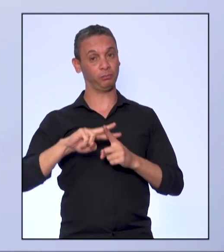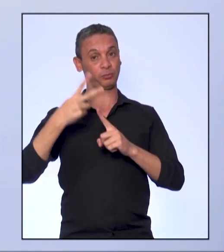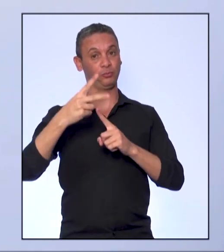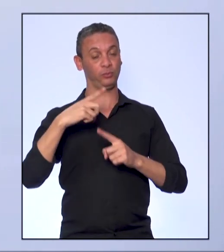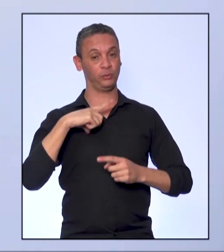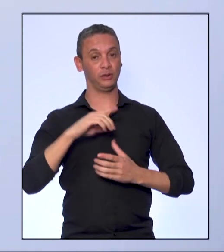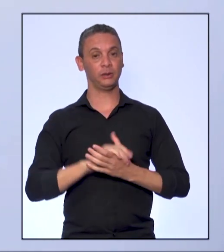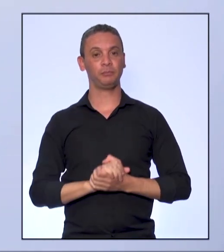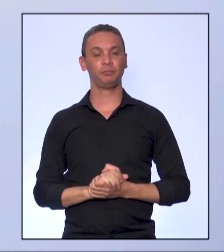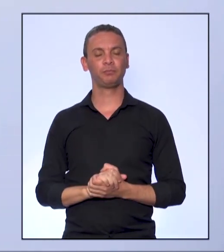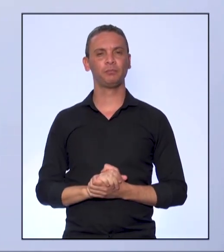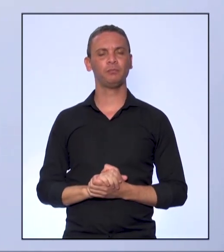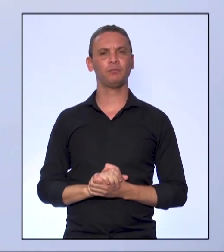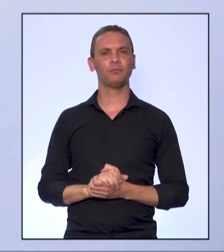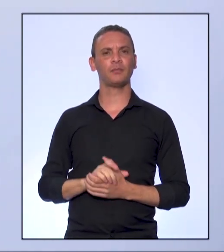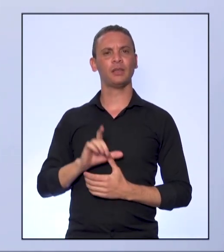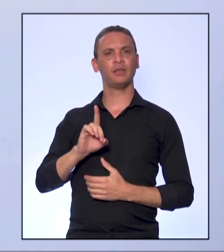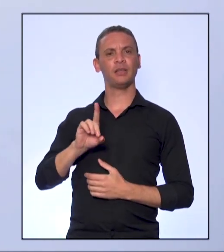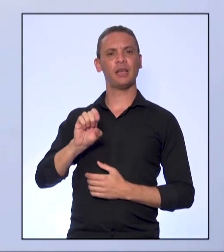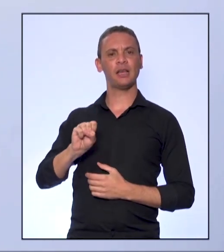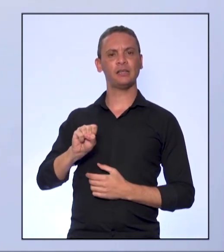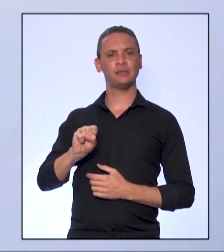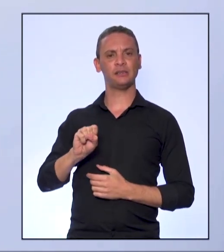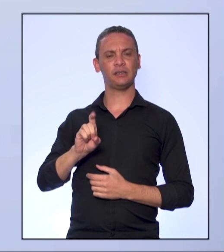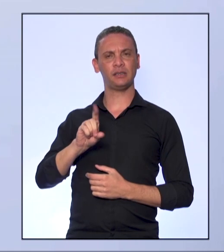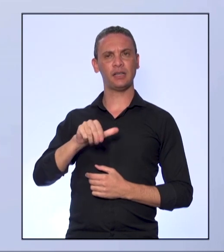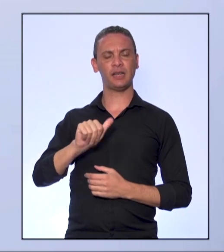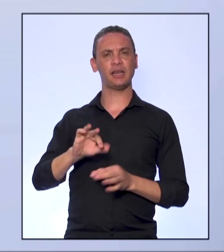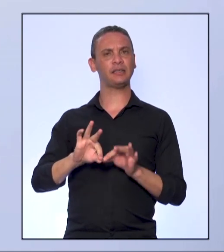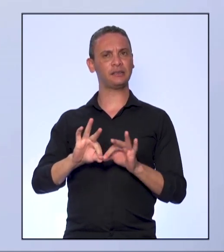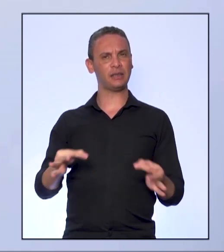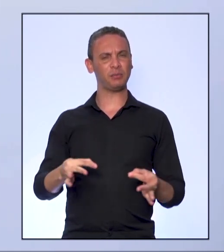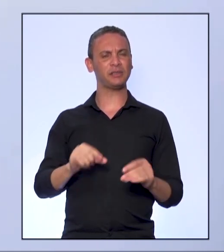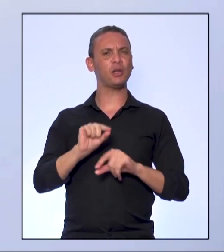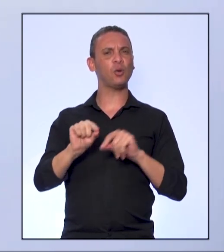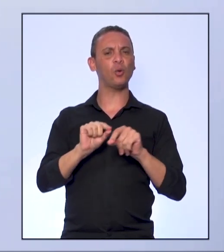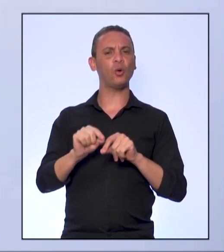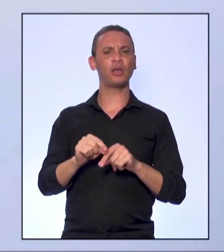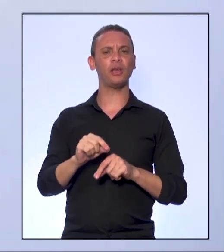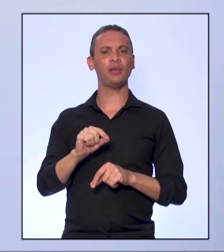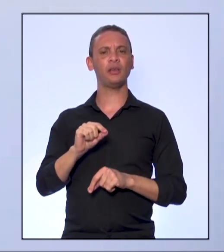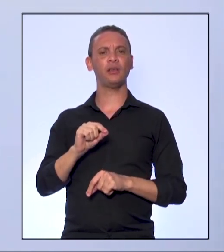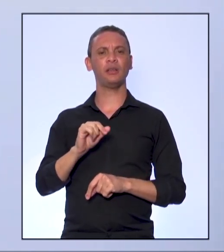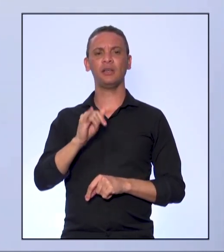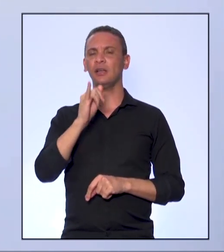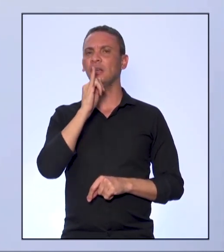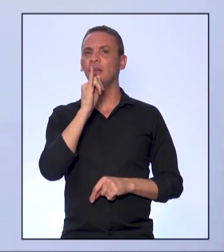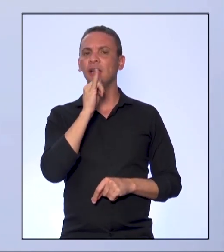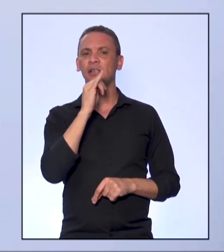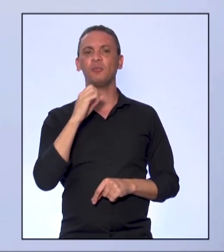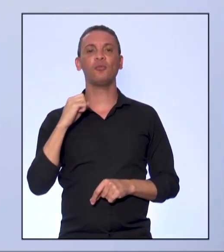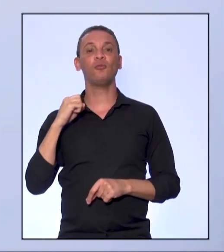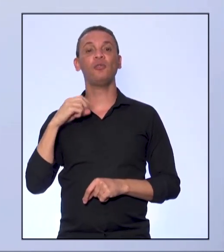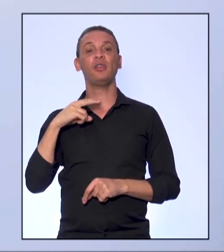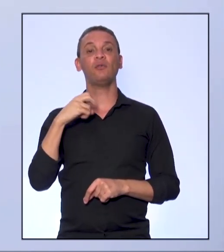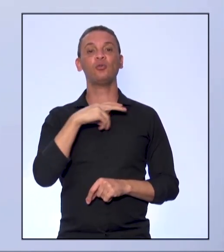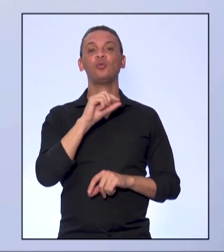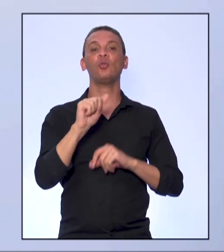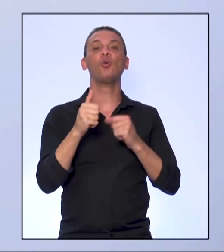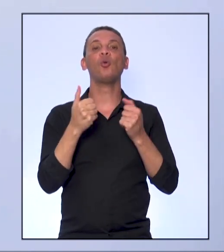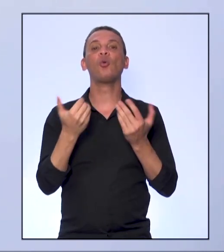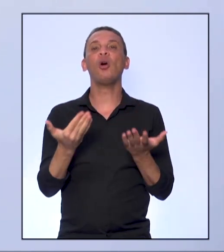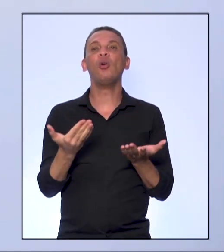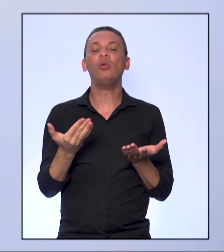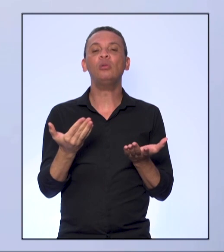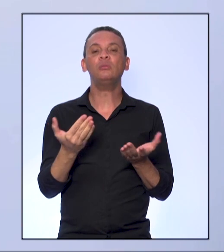aqui DNA de cadeia simples? Vírus? Posso. DNA de cadeia simples. Existe vírus também. Vou dar como